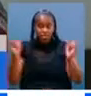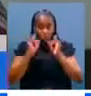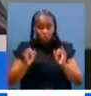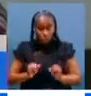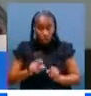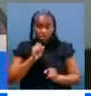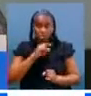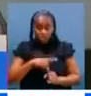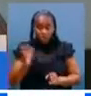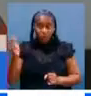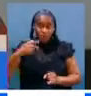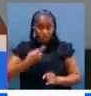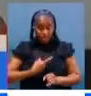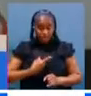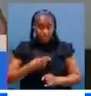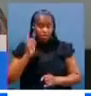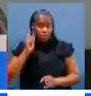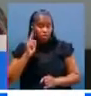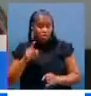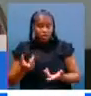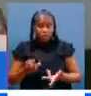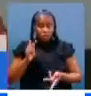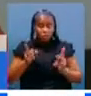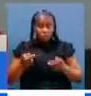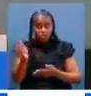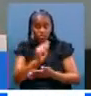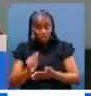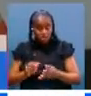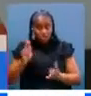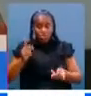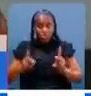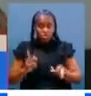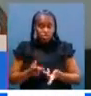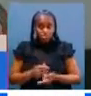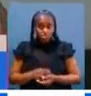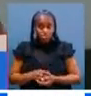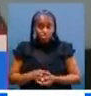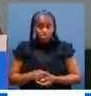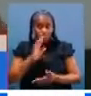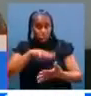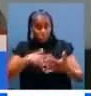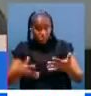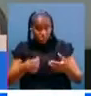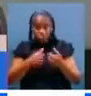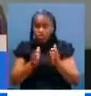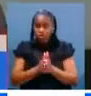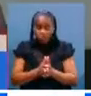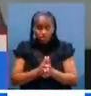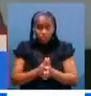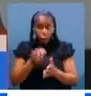que possam vir a ser úteis no desenho de metodologias, no desenho de estratégias e, sobretudo, como suporte às